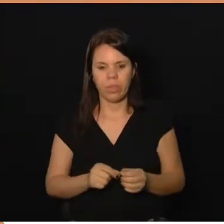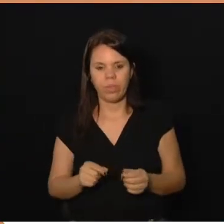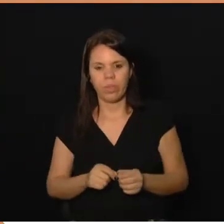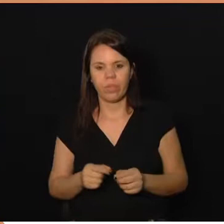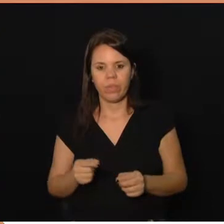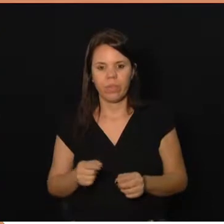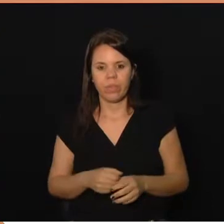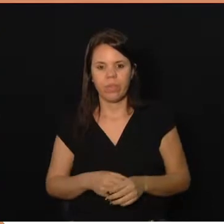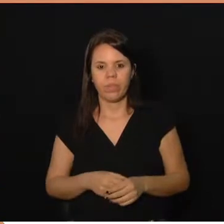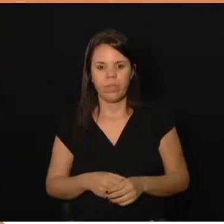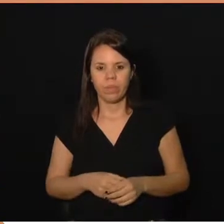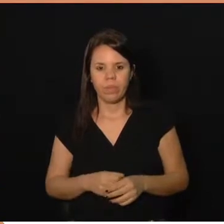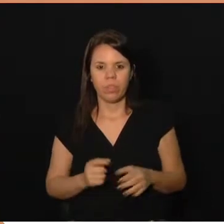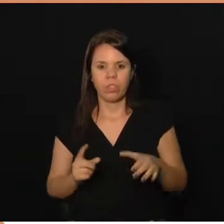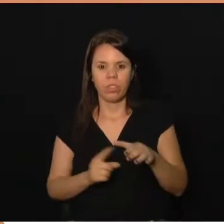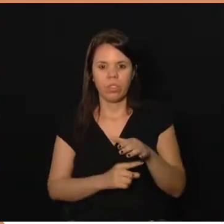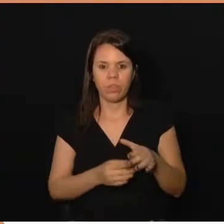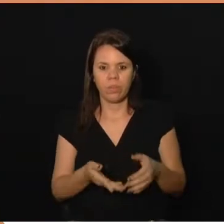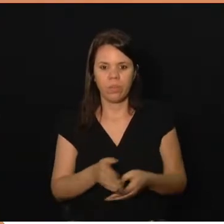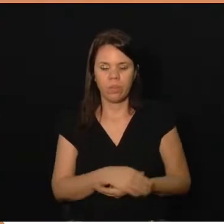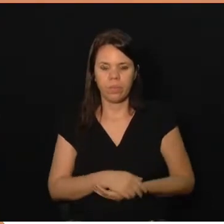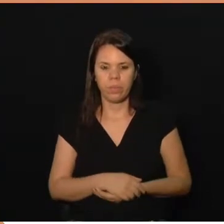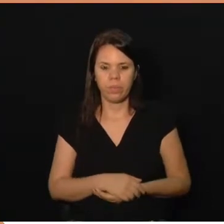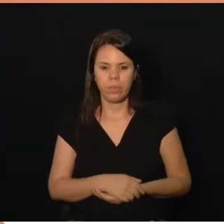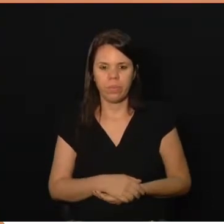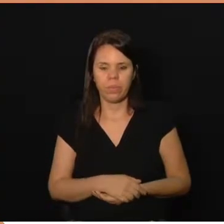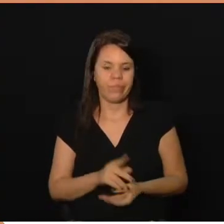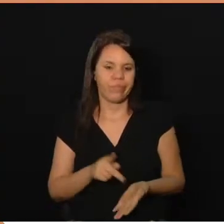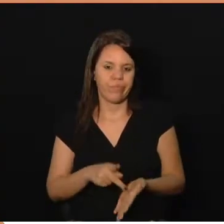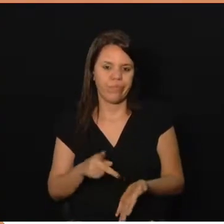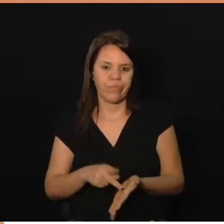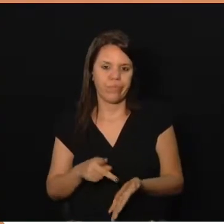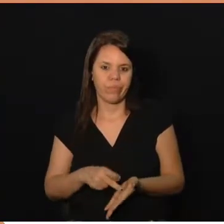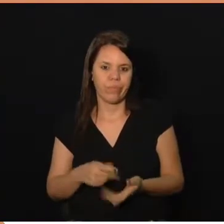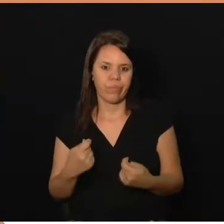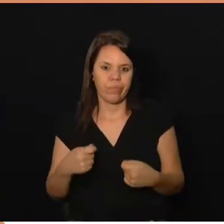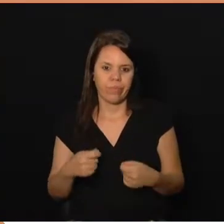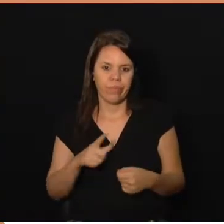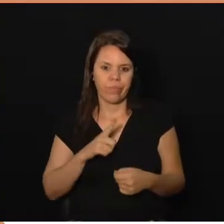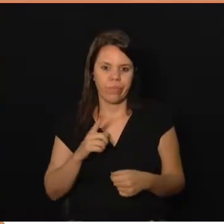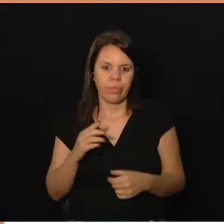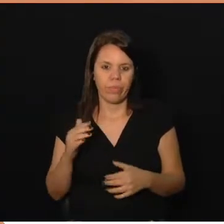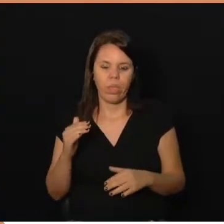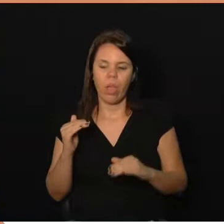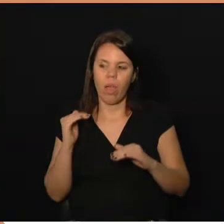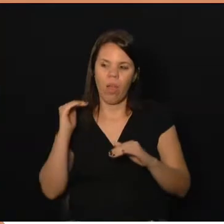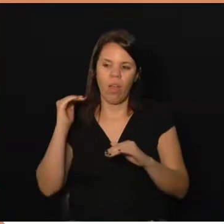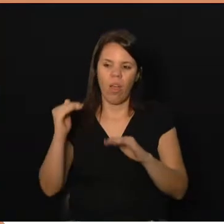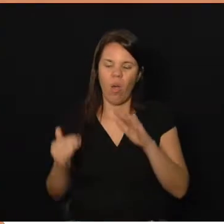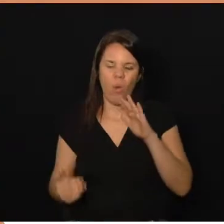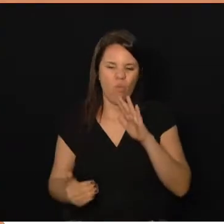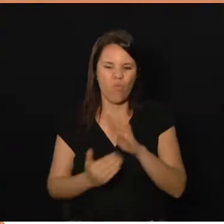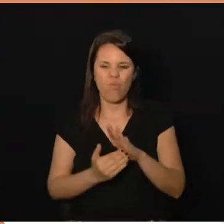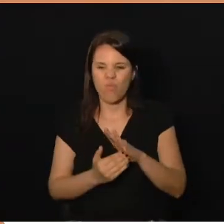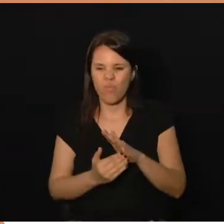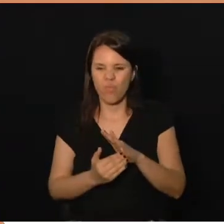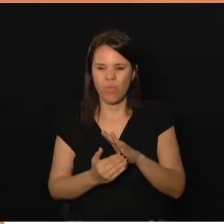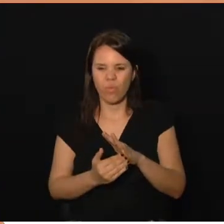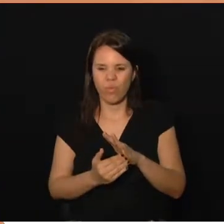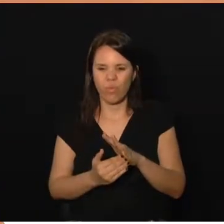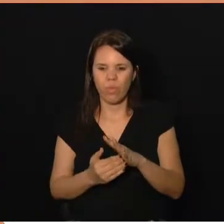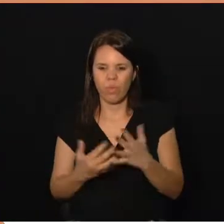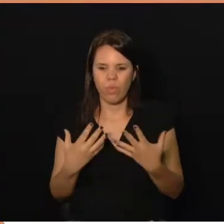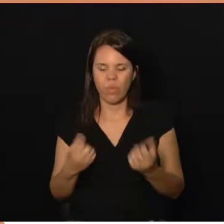é a internação. E a internação, na verdade, ela tem que ser a última opção. Você tem que trabalhar várias